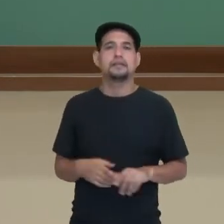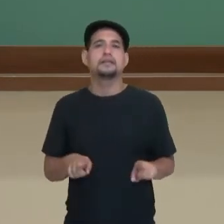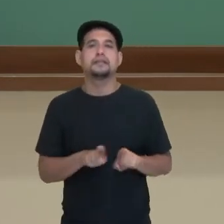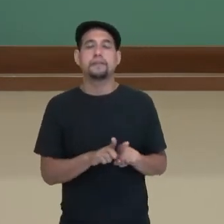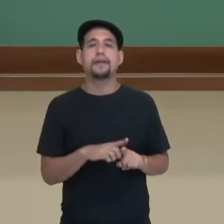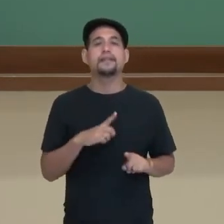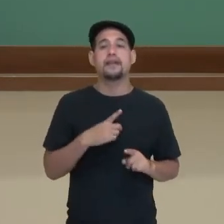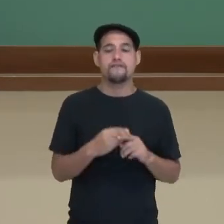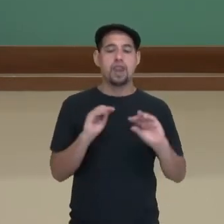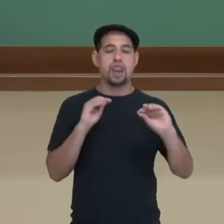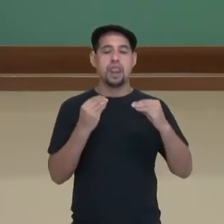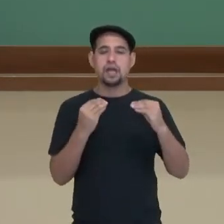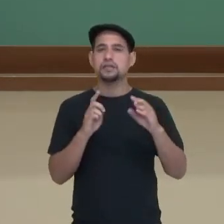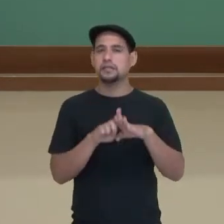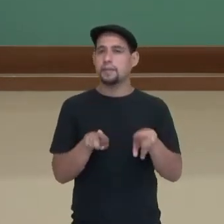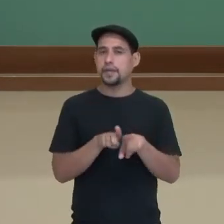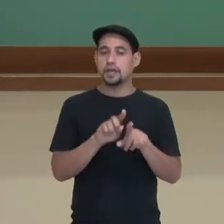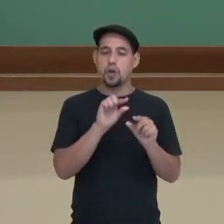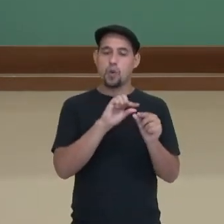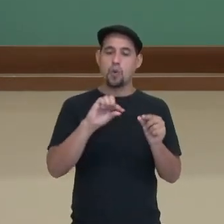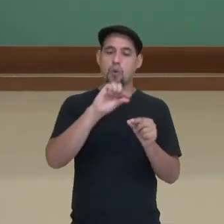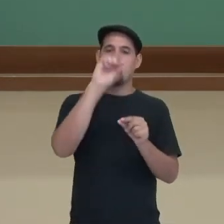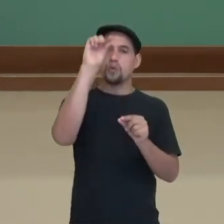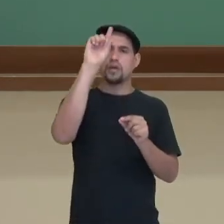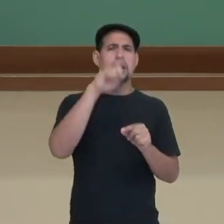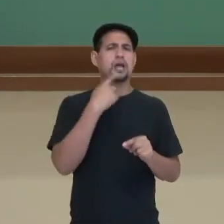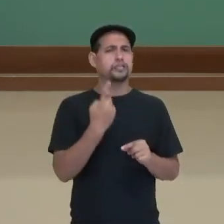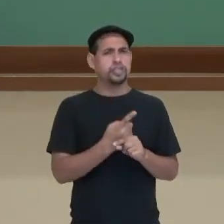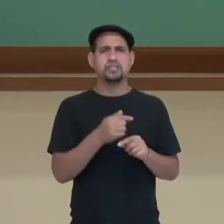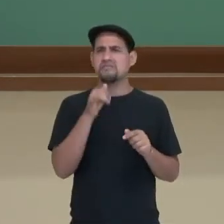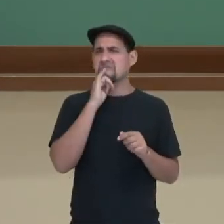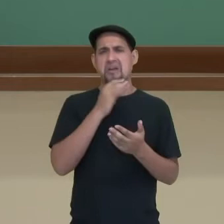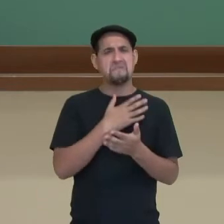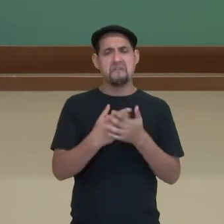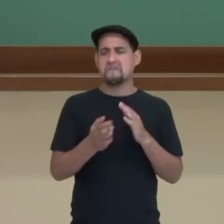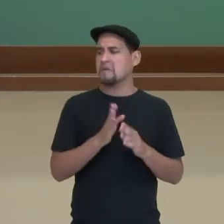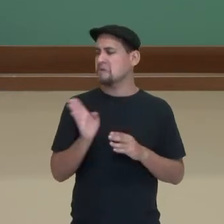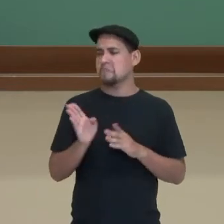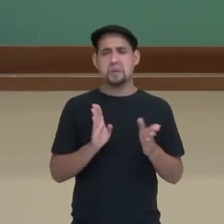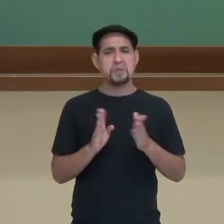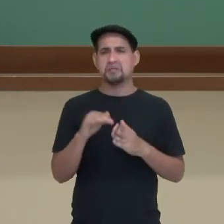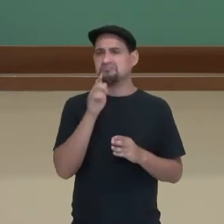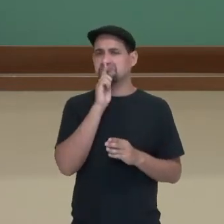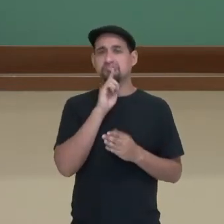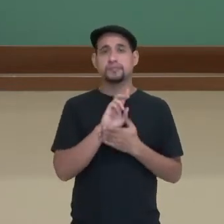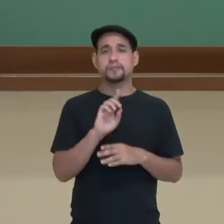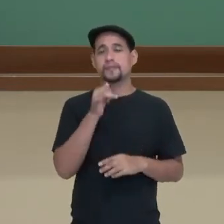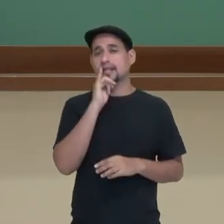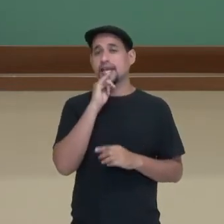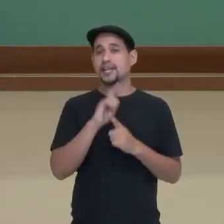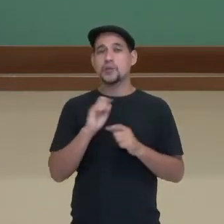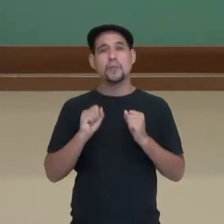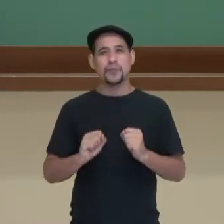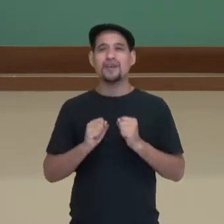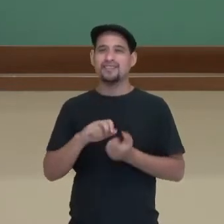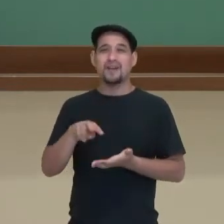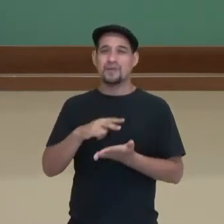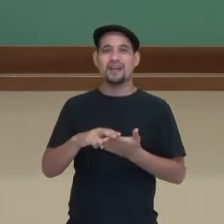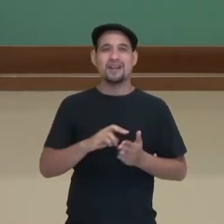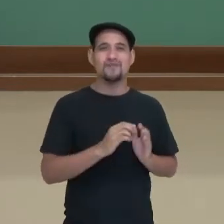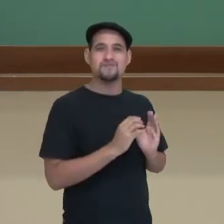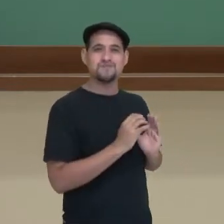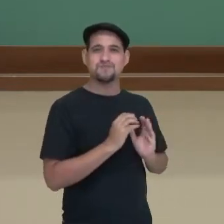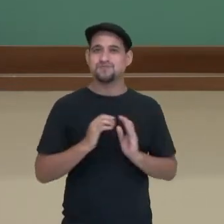dar flexibilidade para a coluna. Nós conseguimos nos mexer para vários lados. Por quê? Porque as nossas articulações, nós